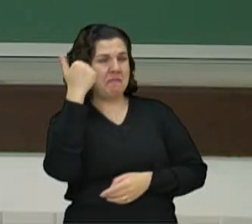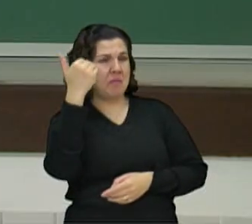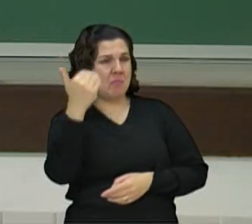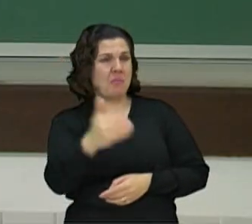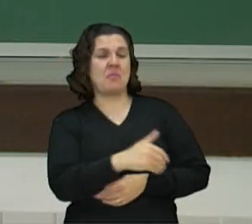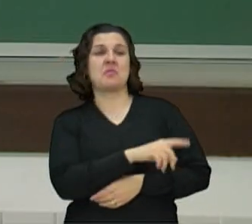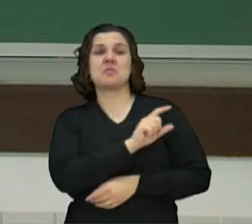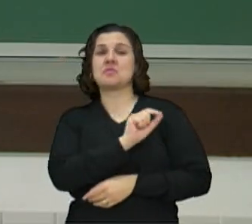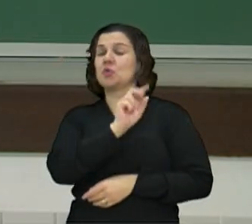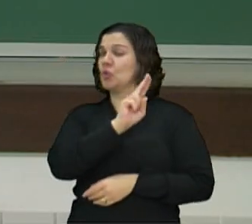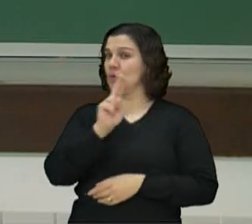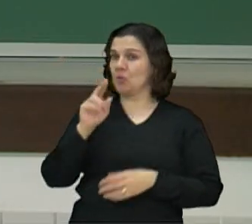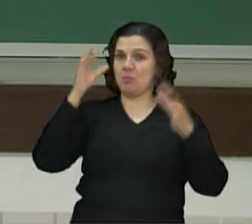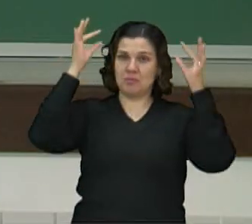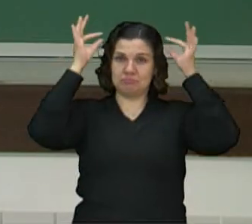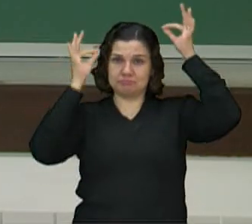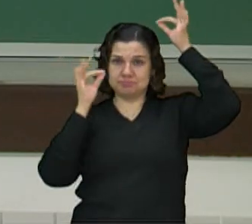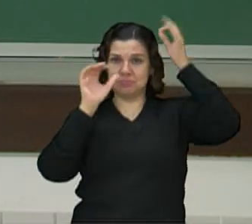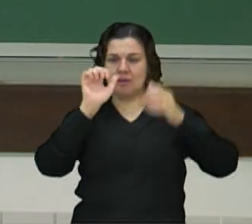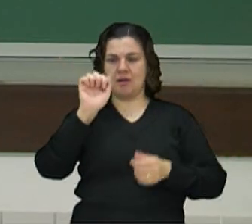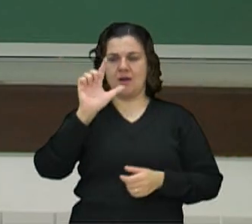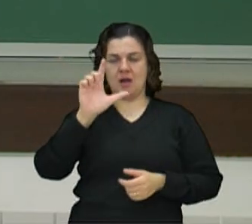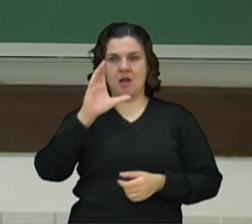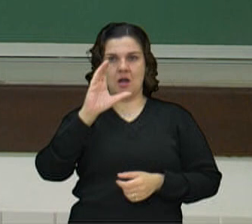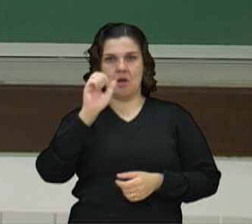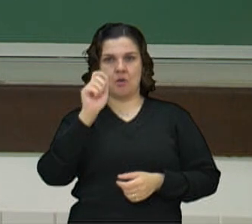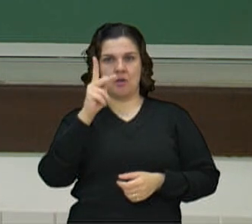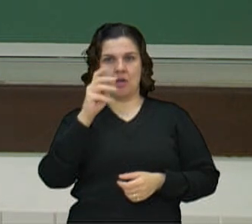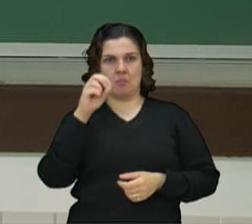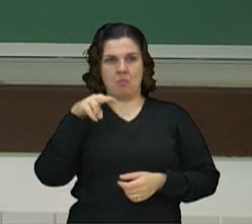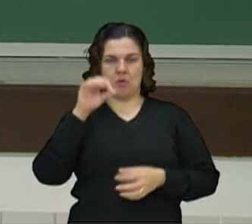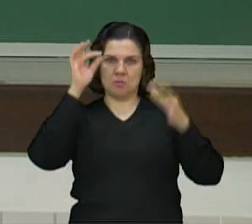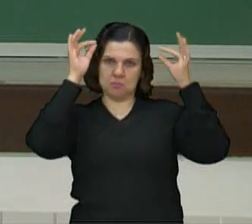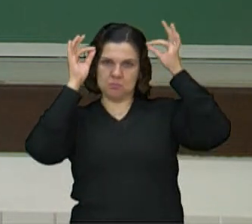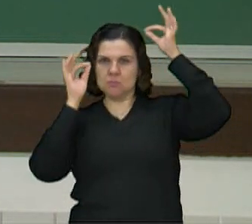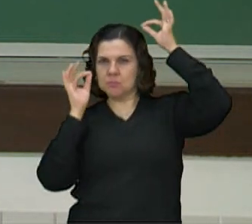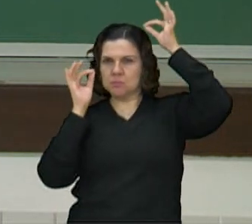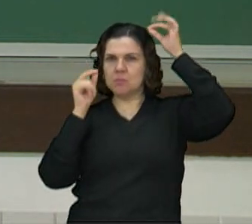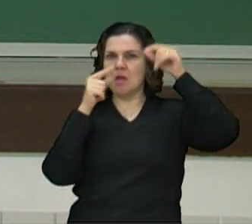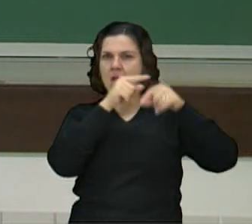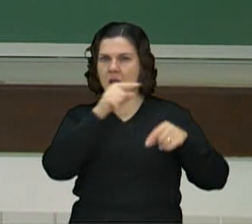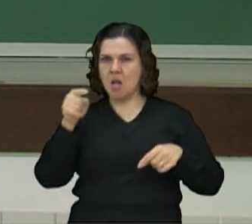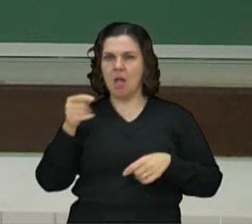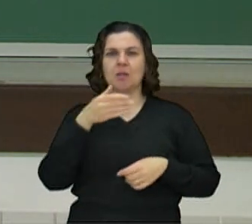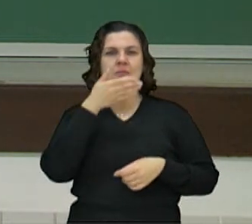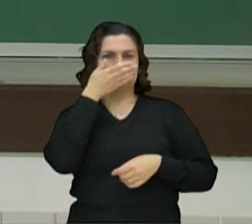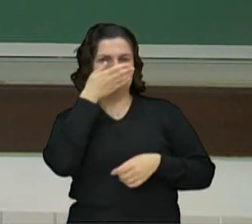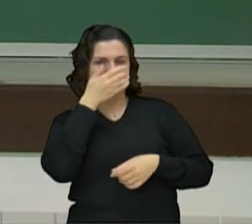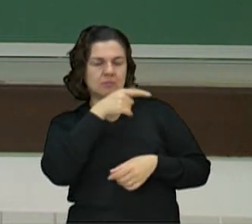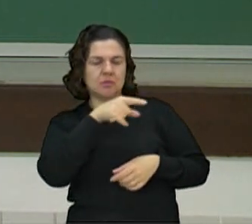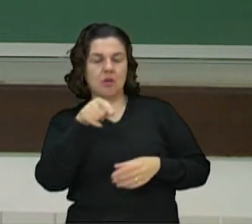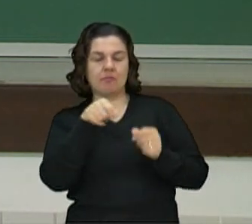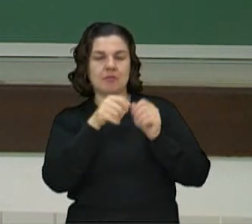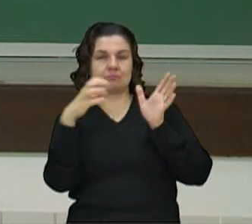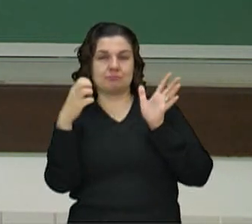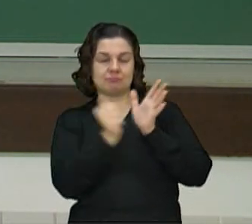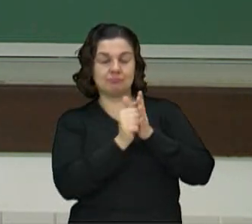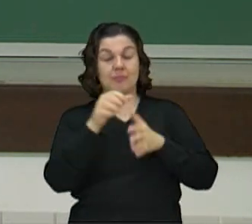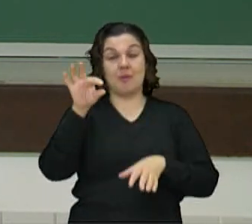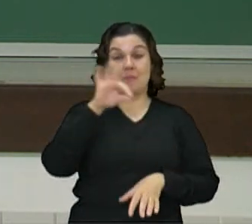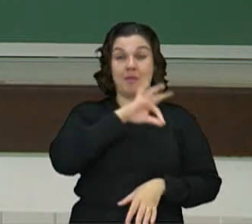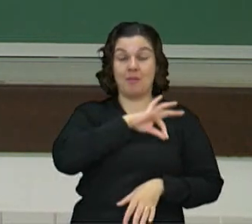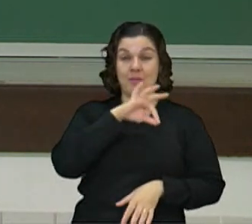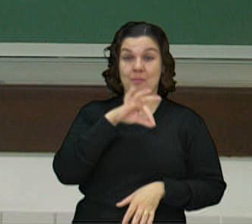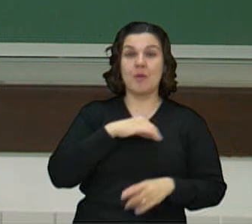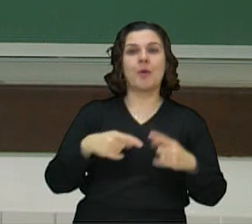mais famoso de todos, o Al Capone, aí numa foto de 1929, quando ele foi fichado pela polícia por